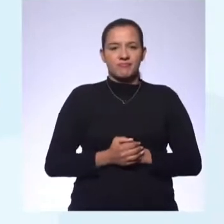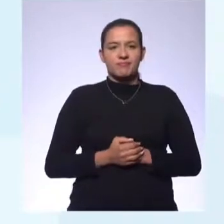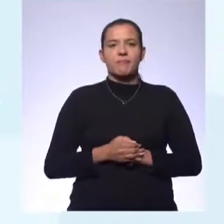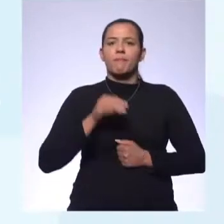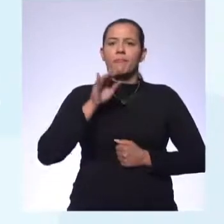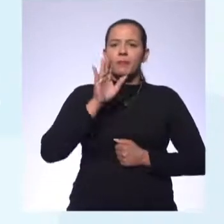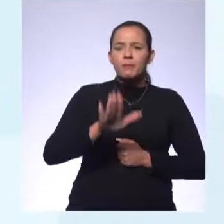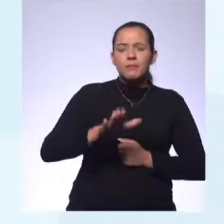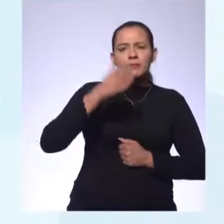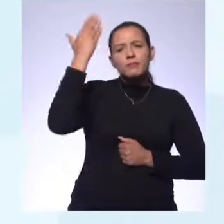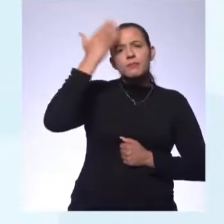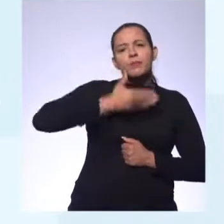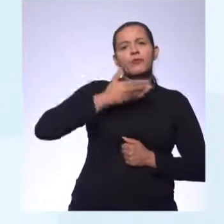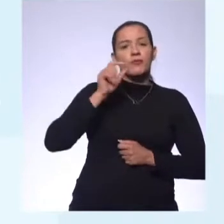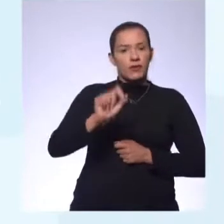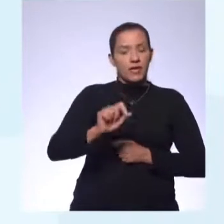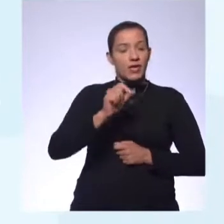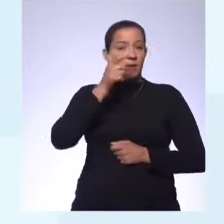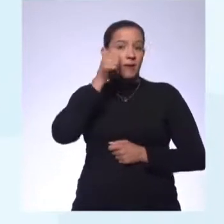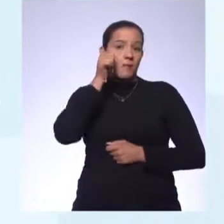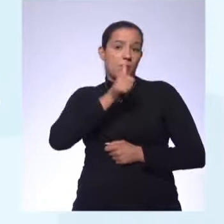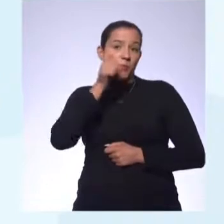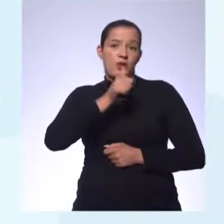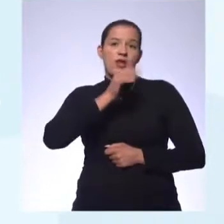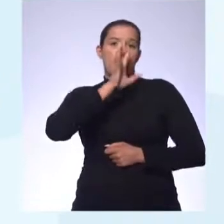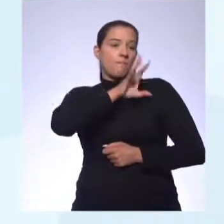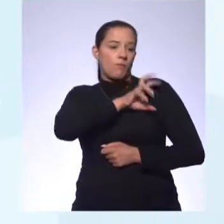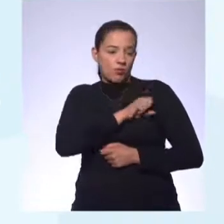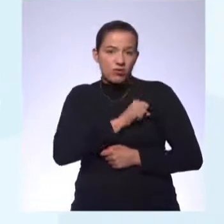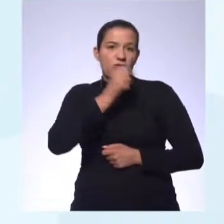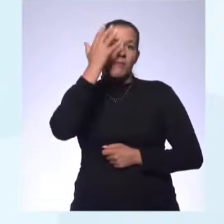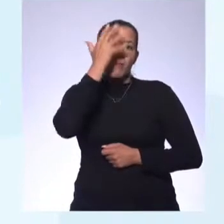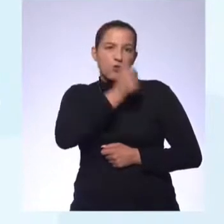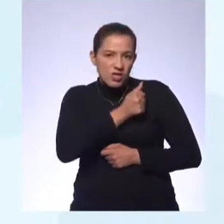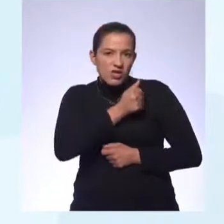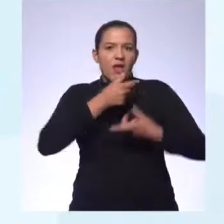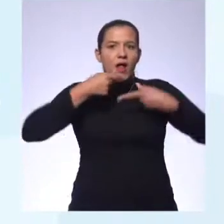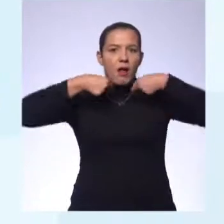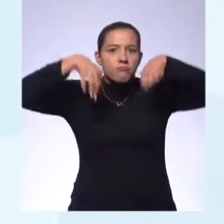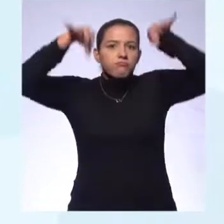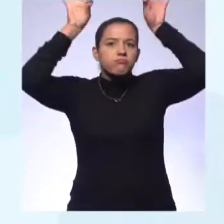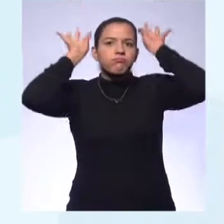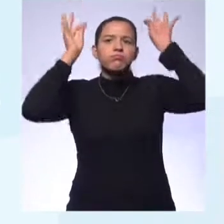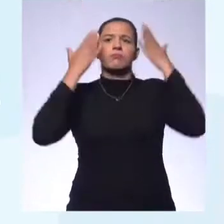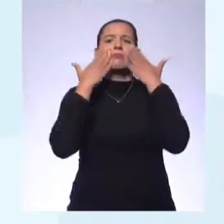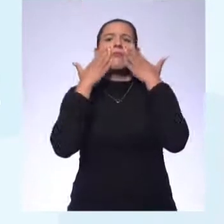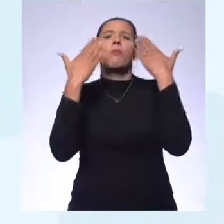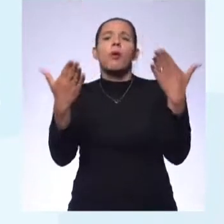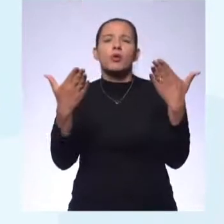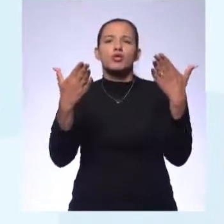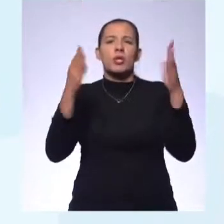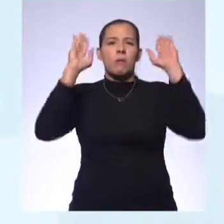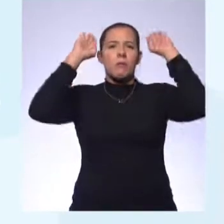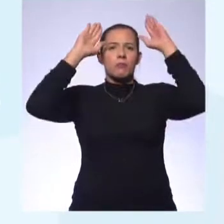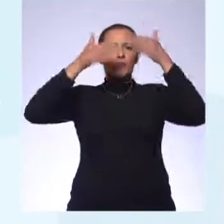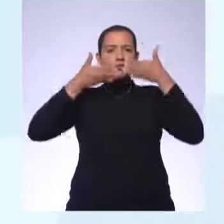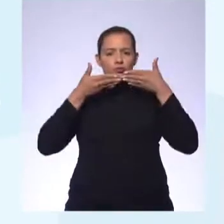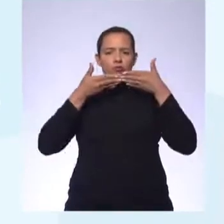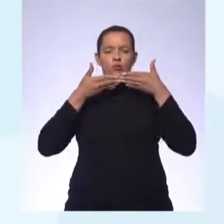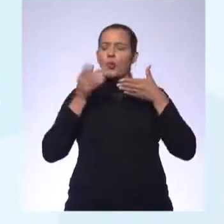Mas uma prova, uma mulher bonita deixa-se admirar e não se esconde como uma pérola dentro da sua